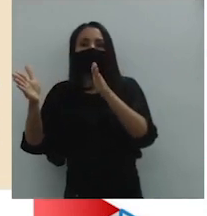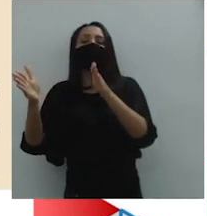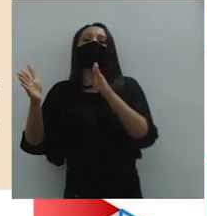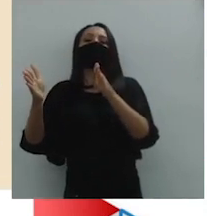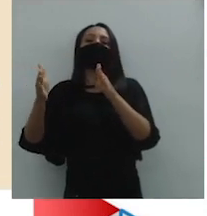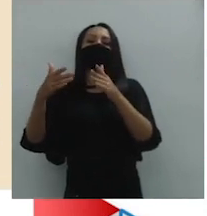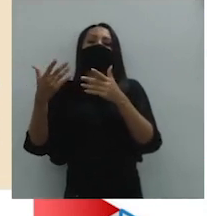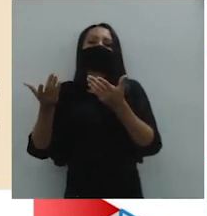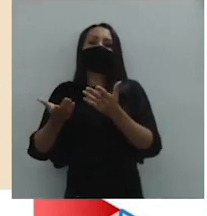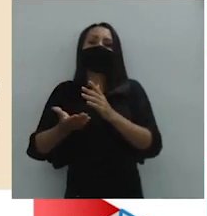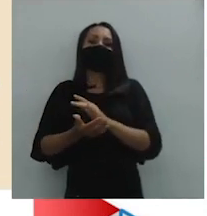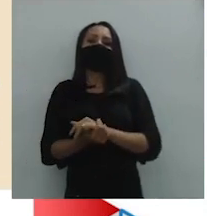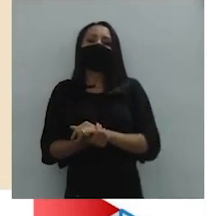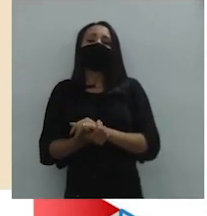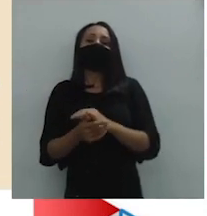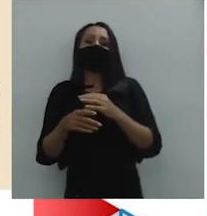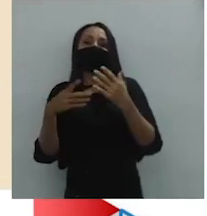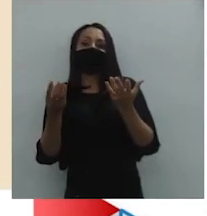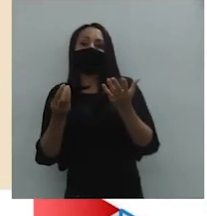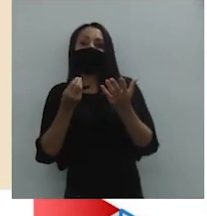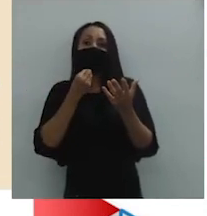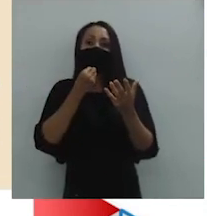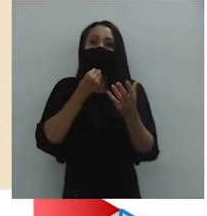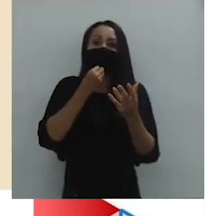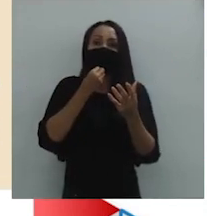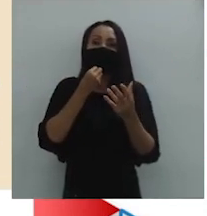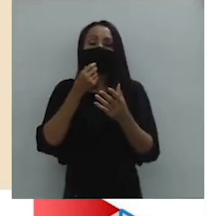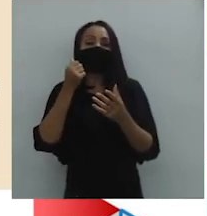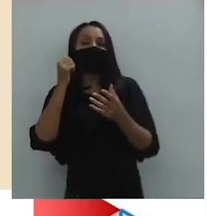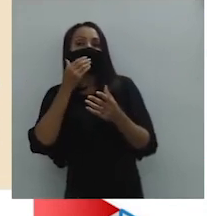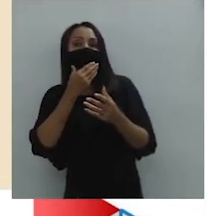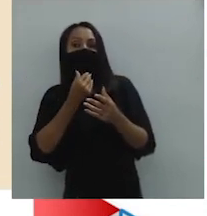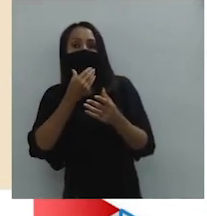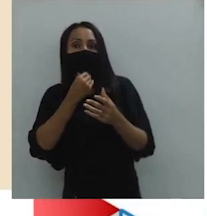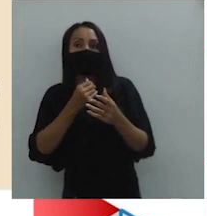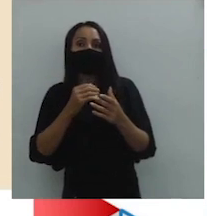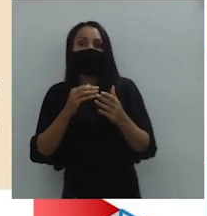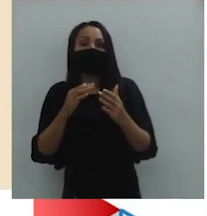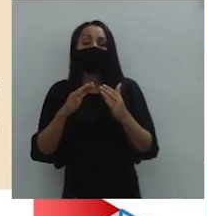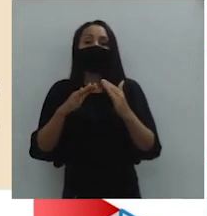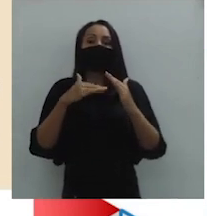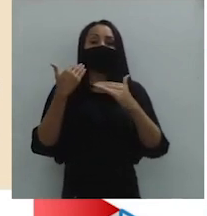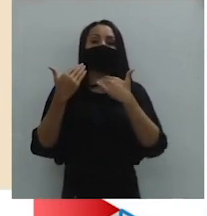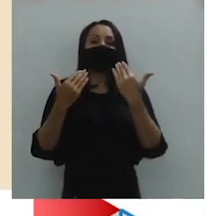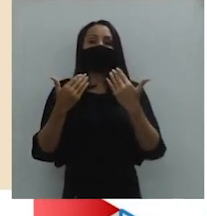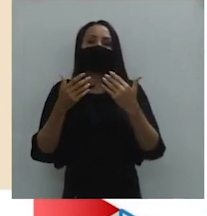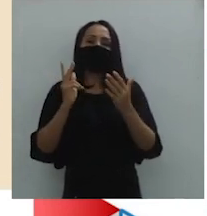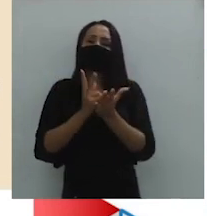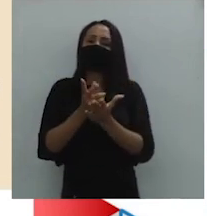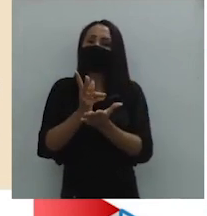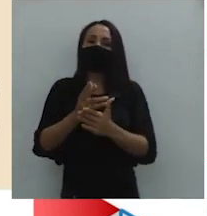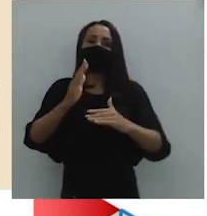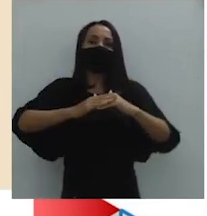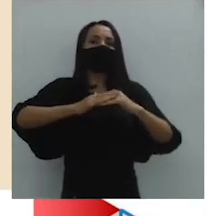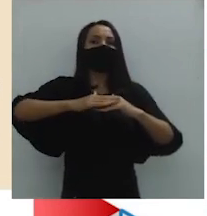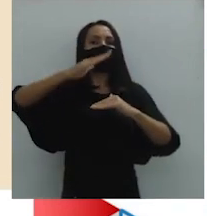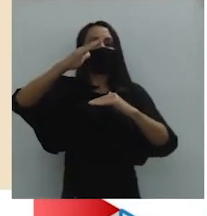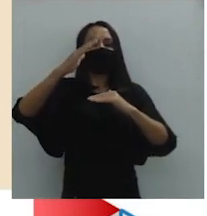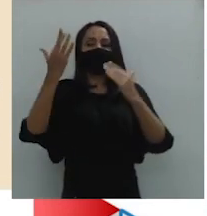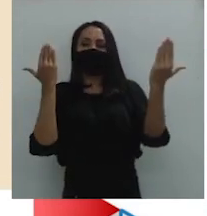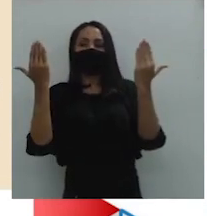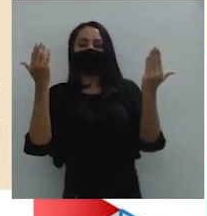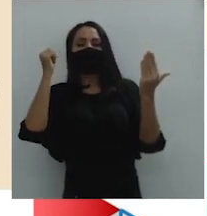pareça, as chances dos homens, né, na questão de morte é sempre maior do que da mulher,